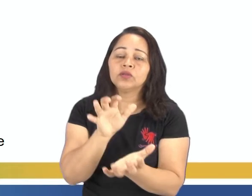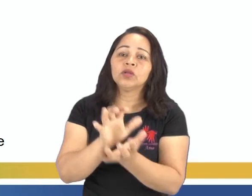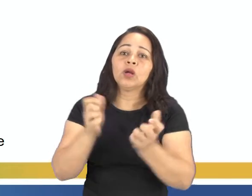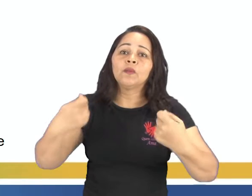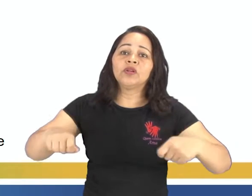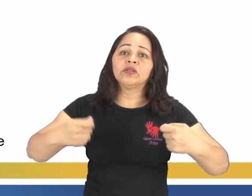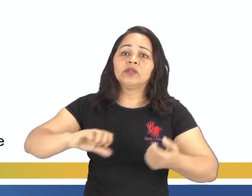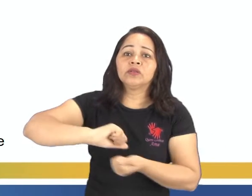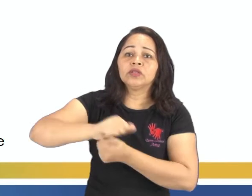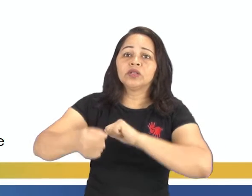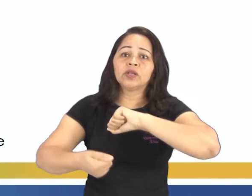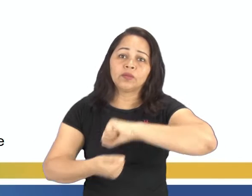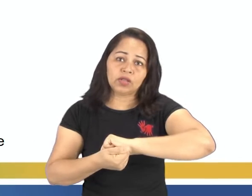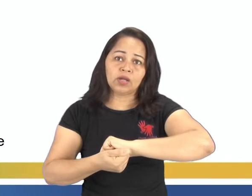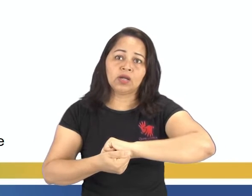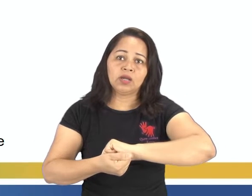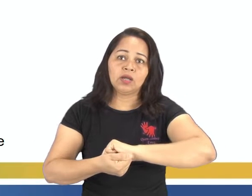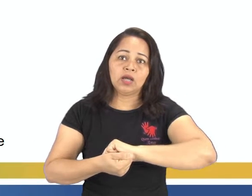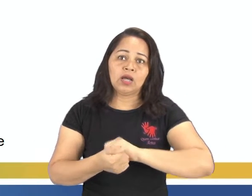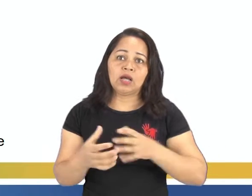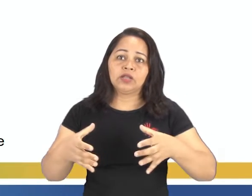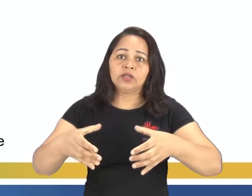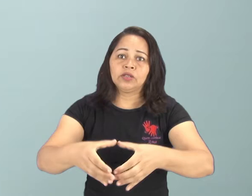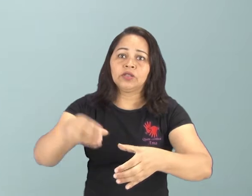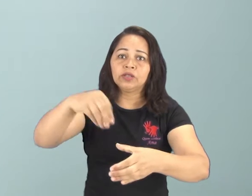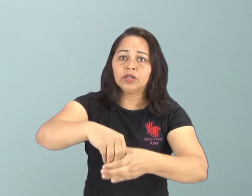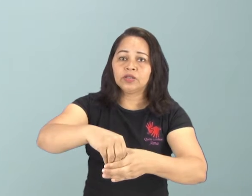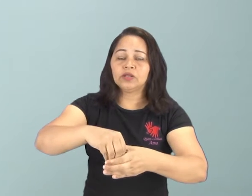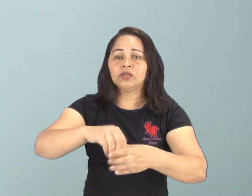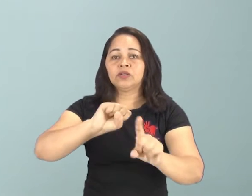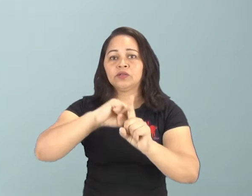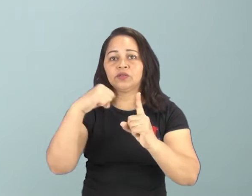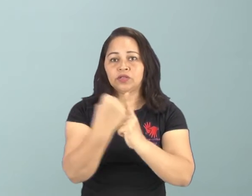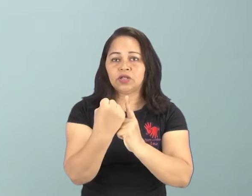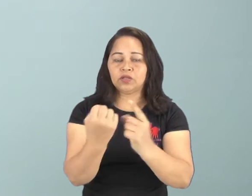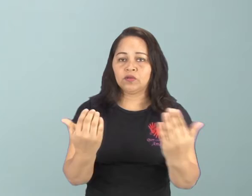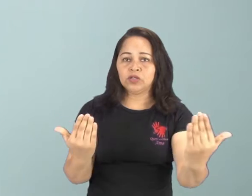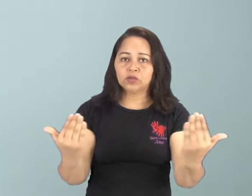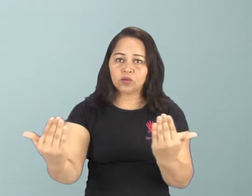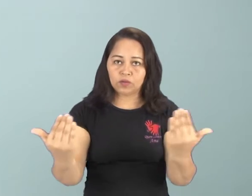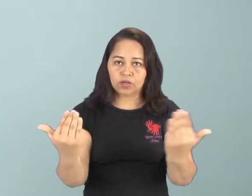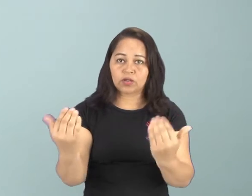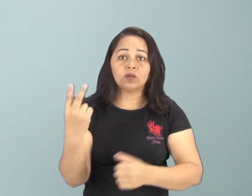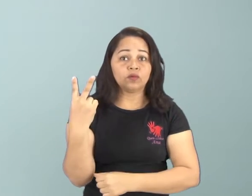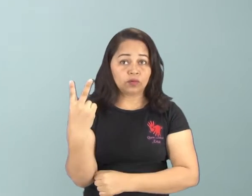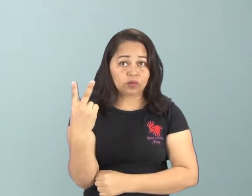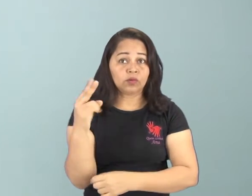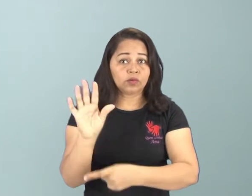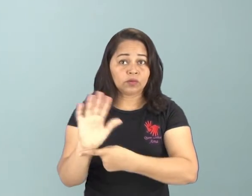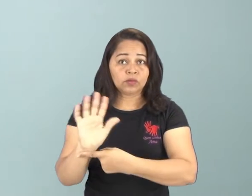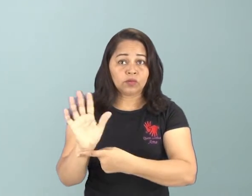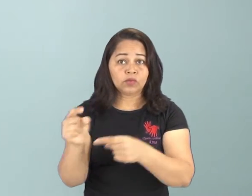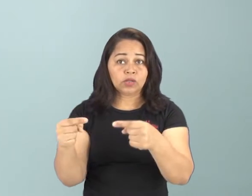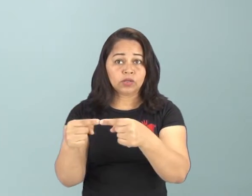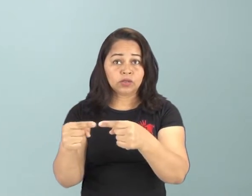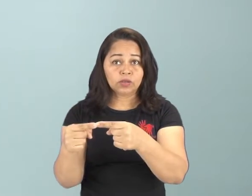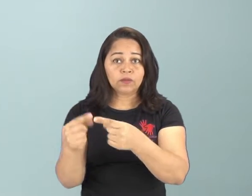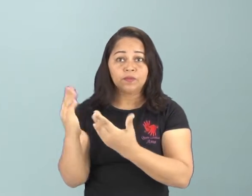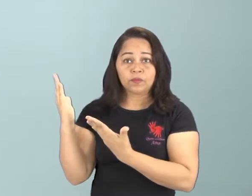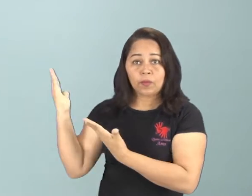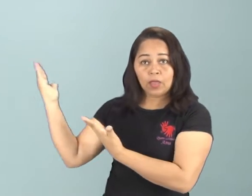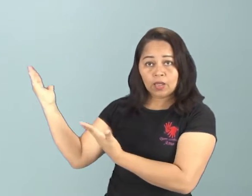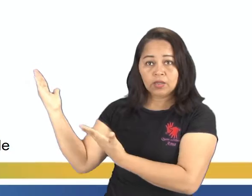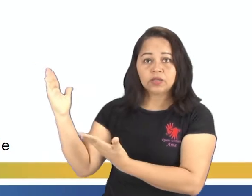se adaptar à sociedade. Então, ele faz essa comparação entre os 2 filmes, certo? Esse é o